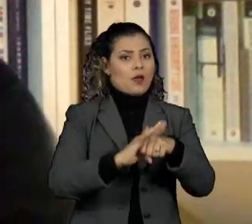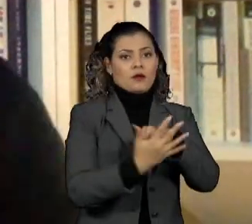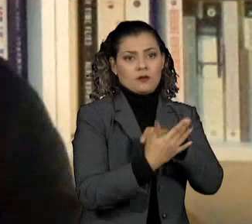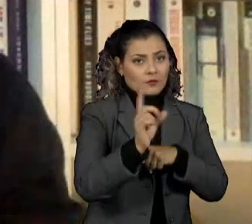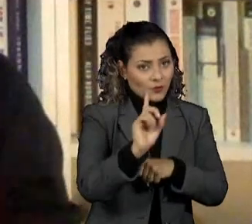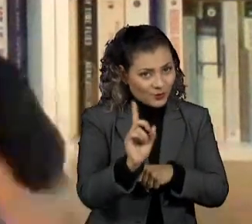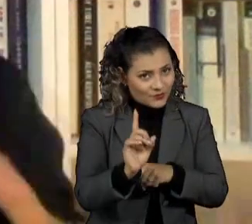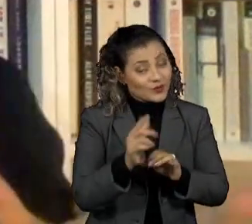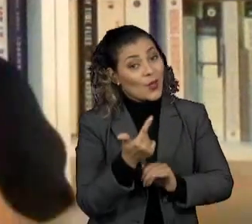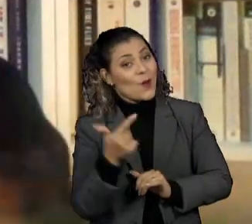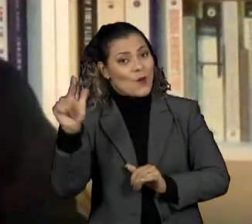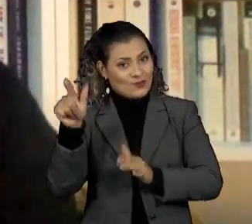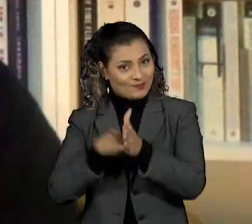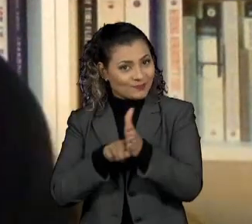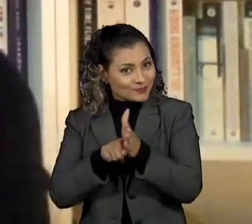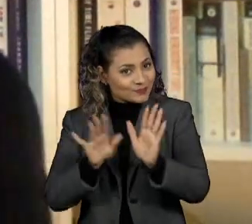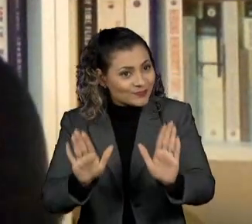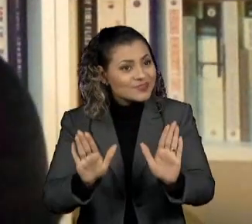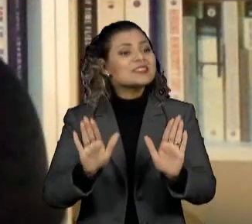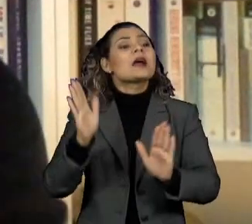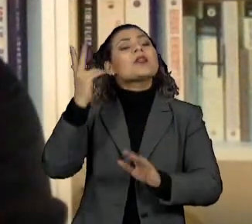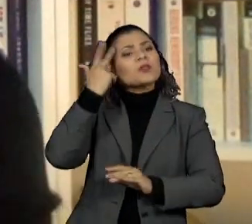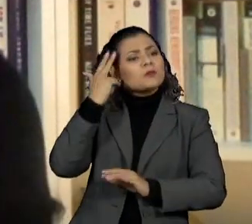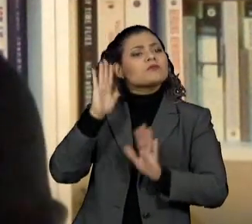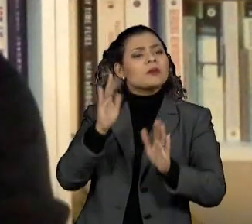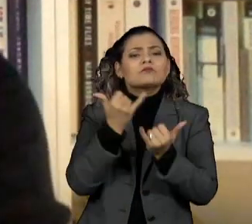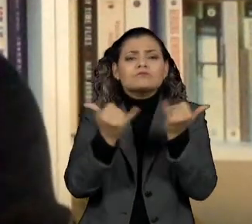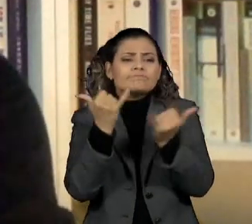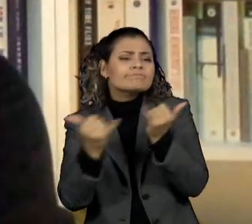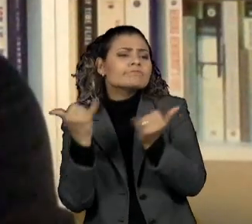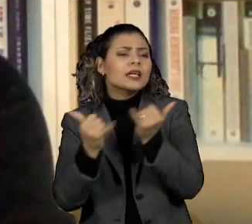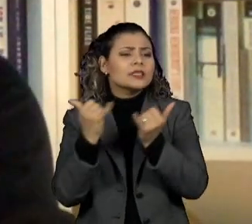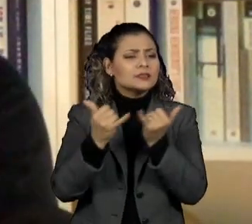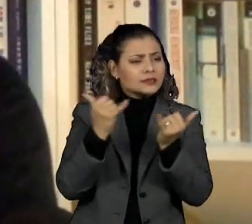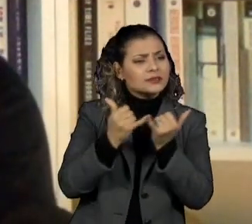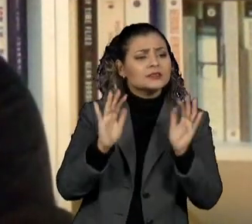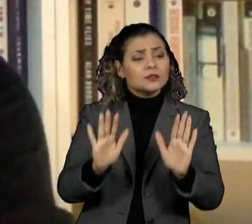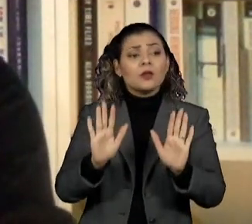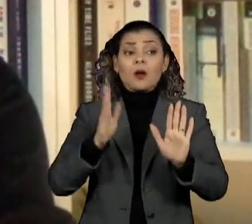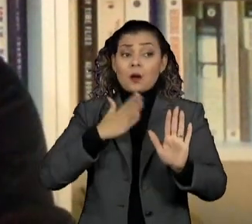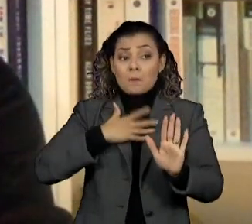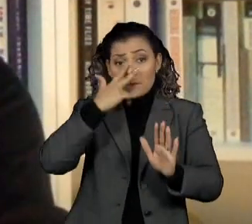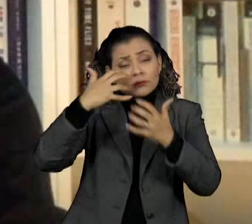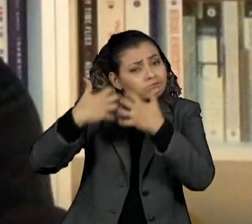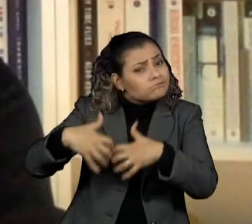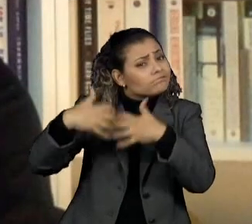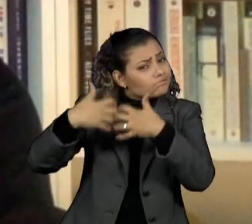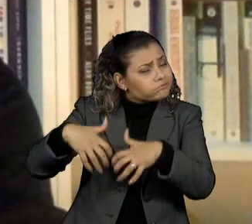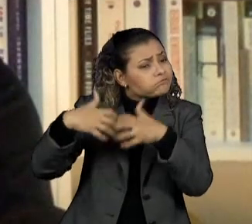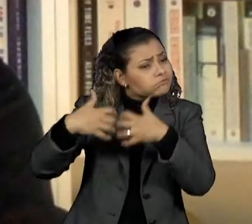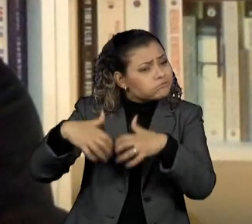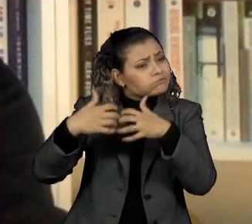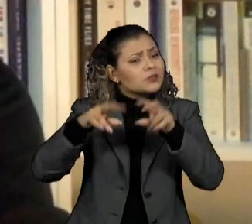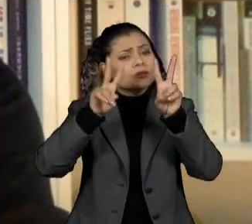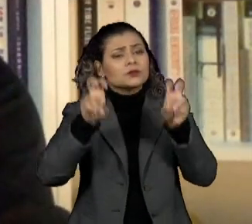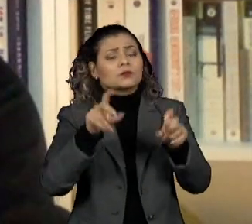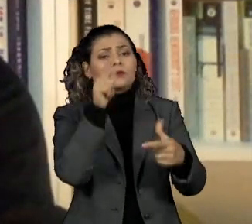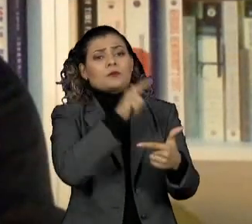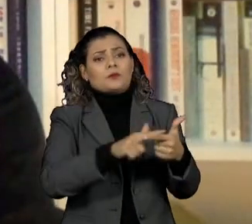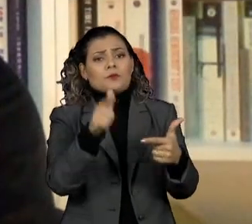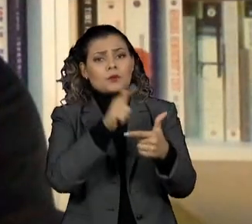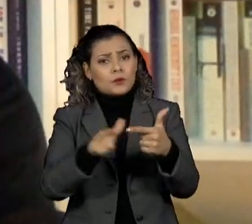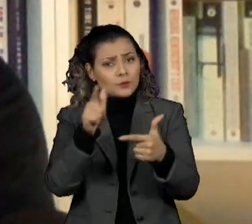E, claro, há muitos similarities com muitos virusos. Então, é por isso que eu tenho pensado sobre esse problema e tenho